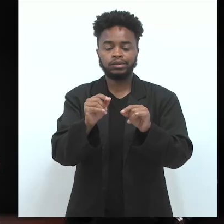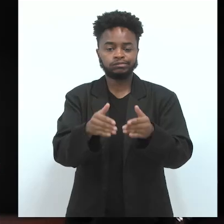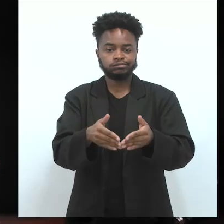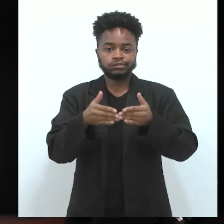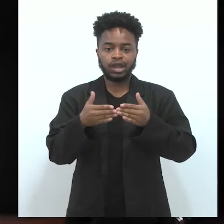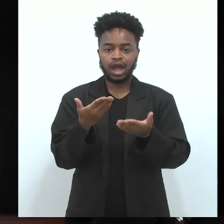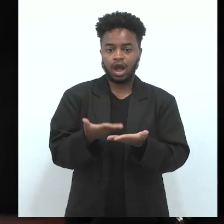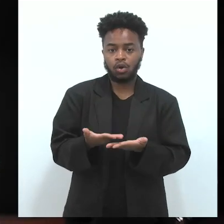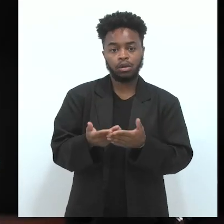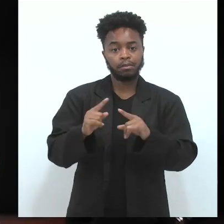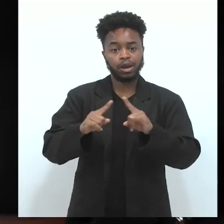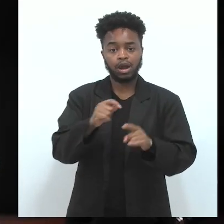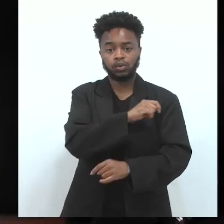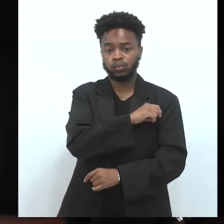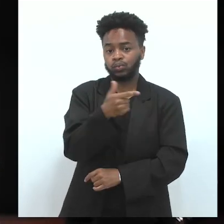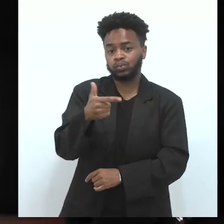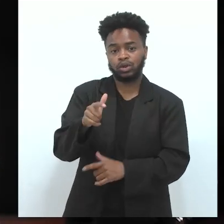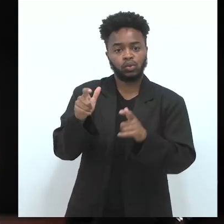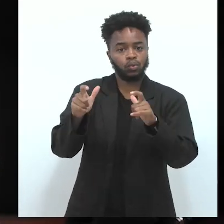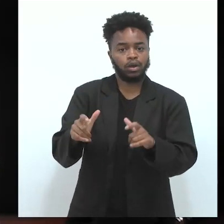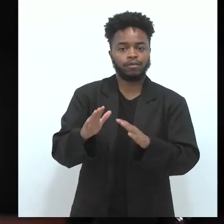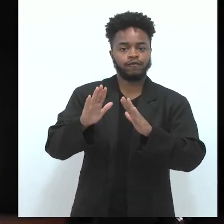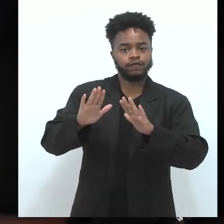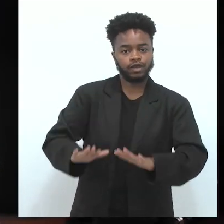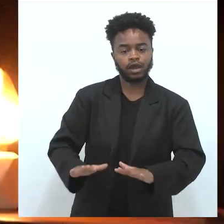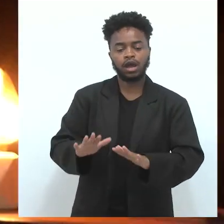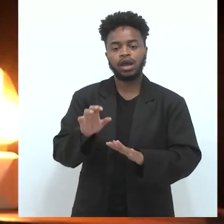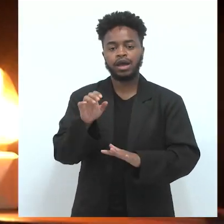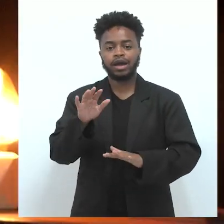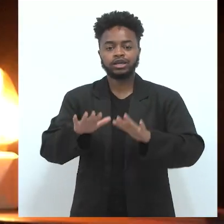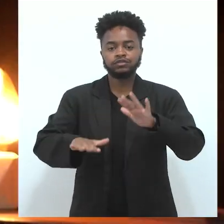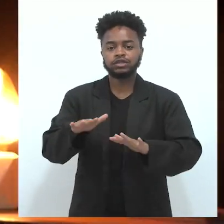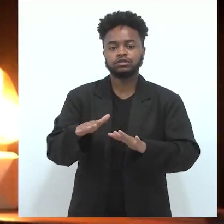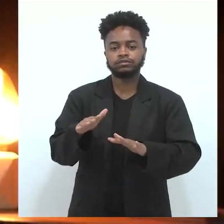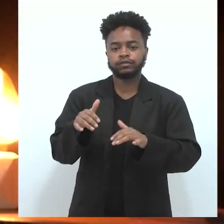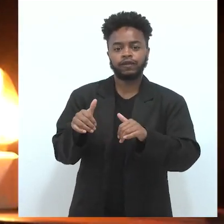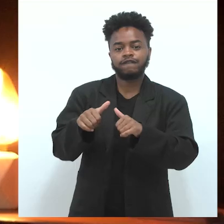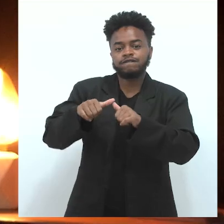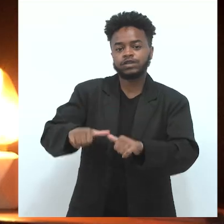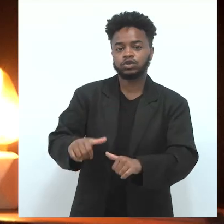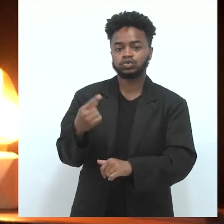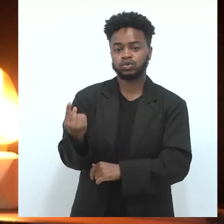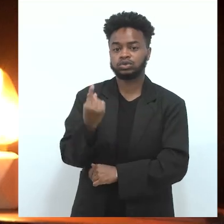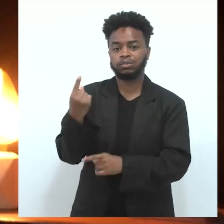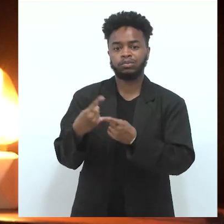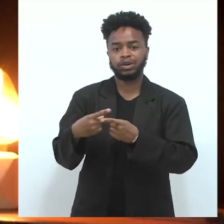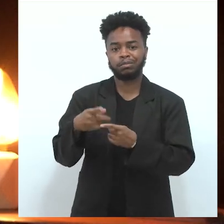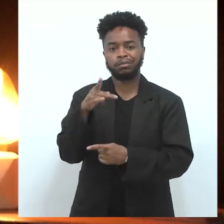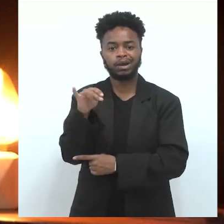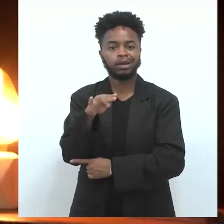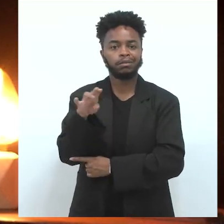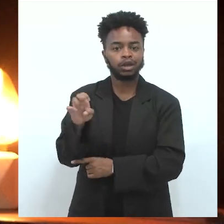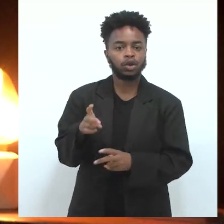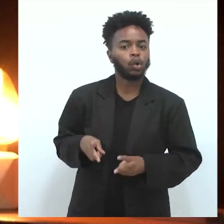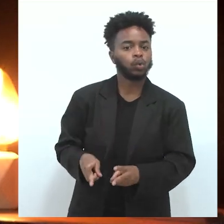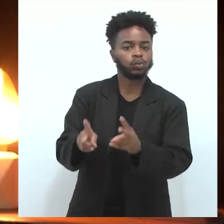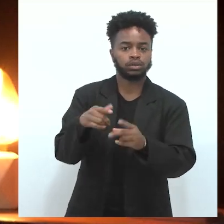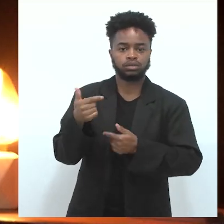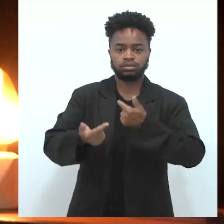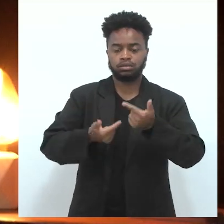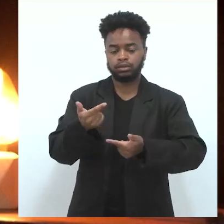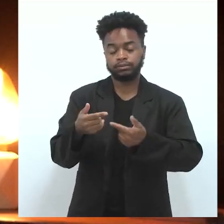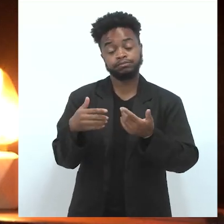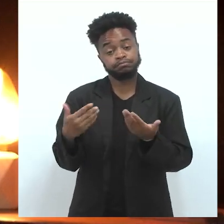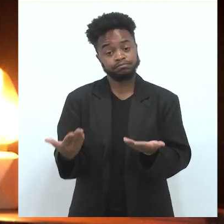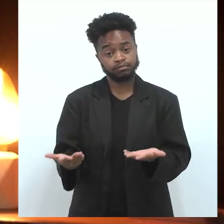aí esses estudantes não têm um lugar para ficar, né? Muitas vezes vão ter que ficar em casa, às vezes até sozinhos, porque os pais não são dispensados do trabalho.